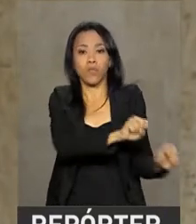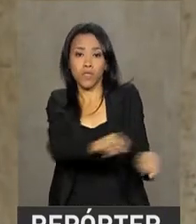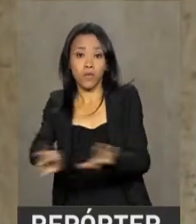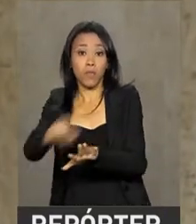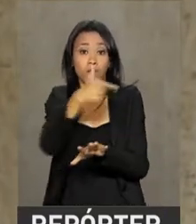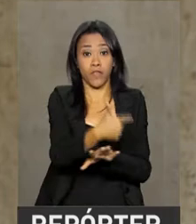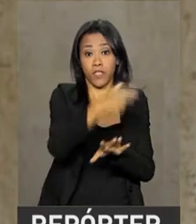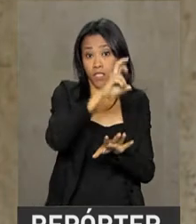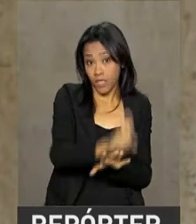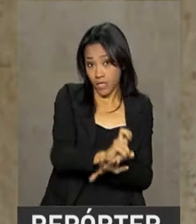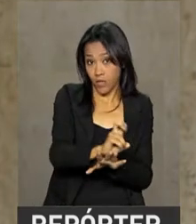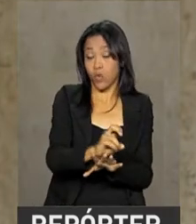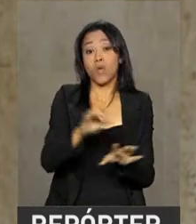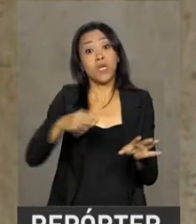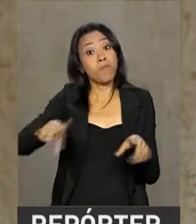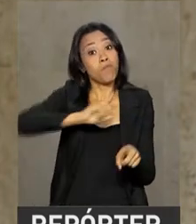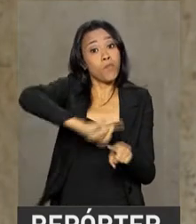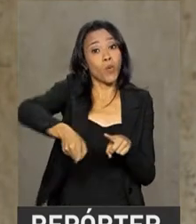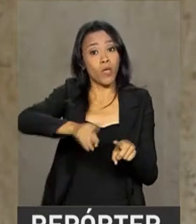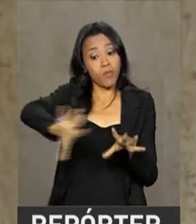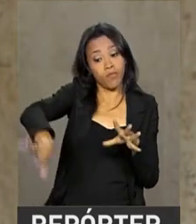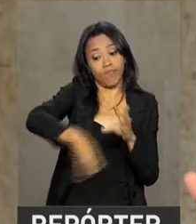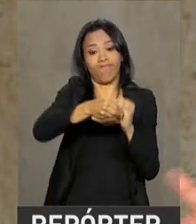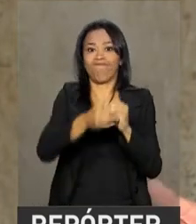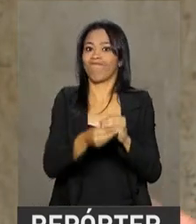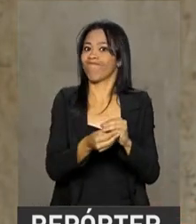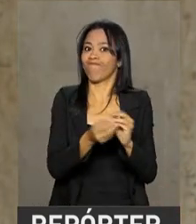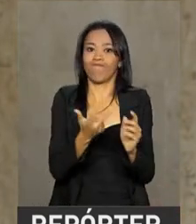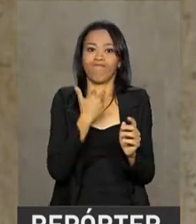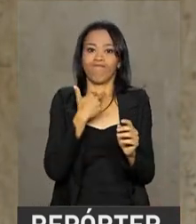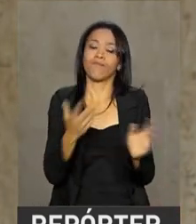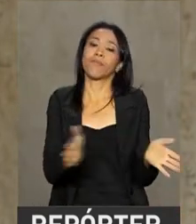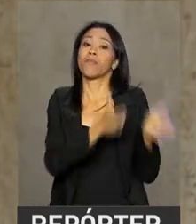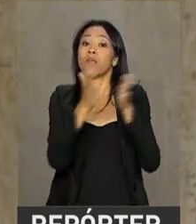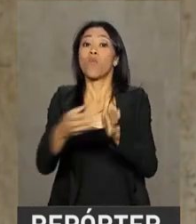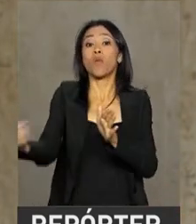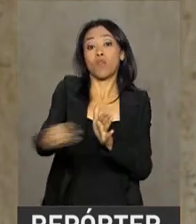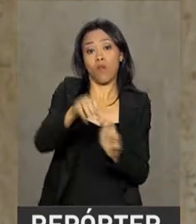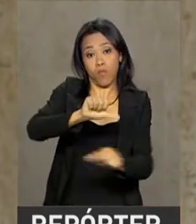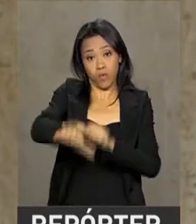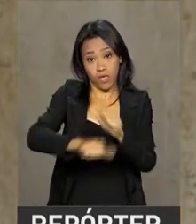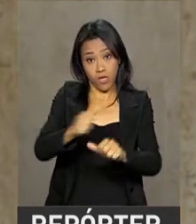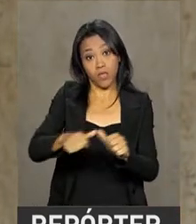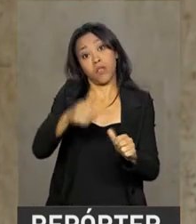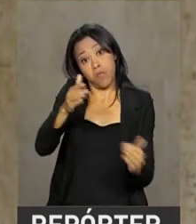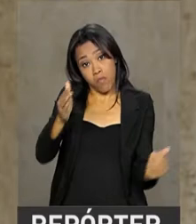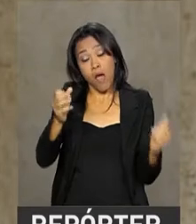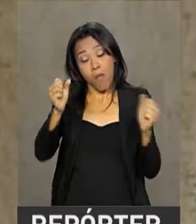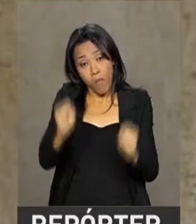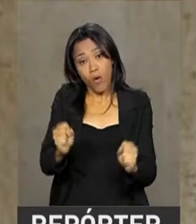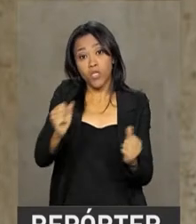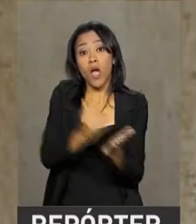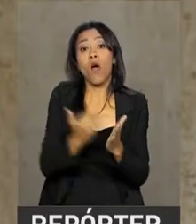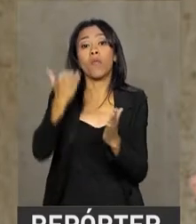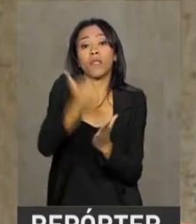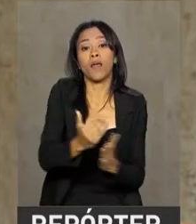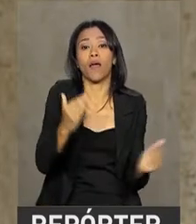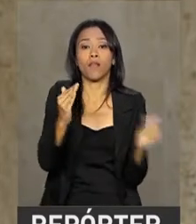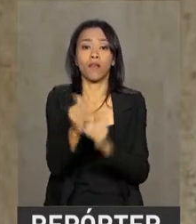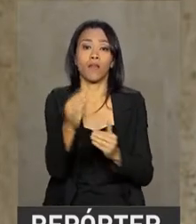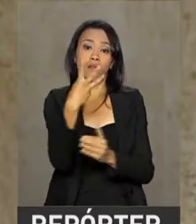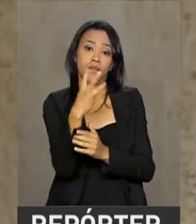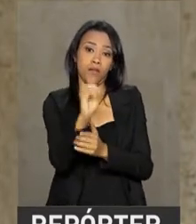proíbe as horas extras neste caso com a reforma trabalhista a jornada parcial poderá chegar até 30 horas semanais